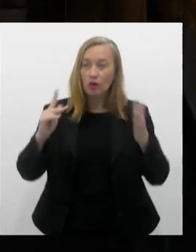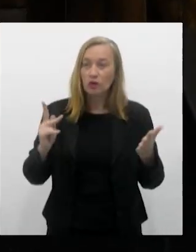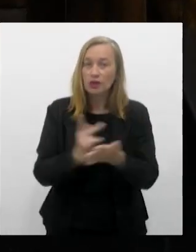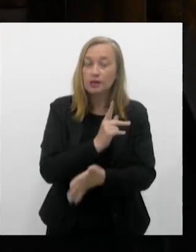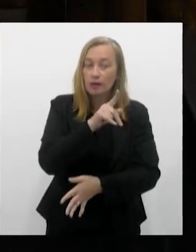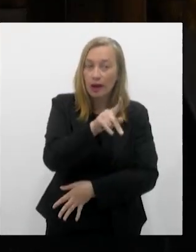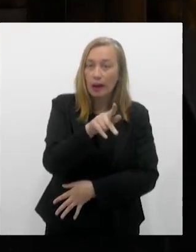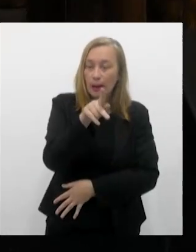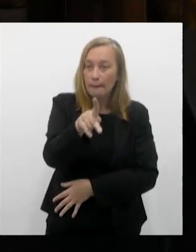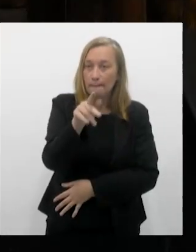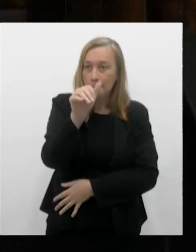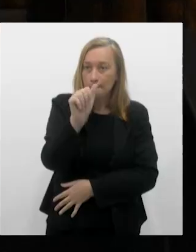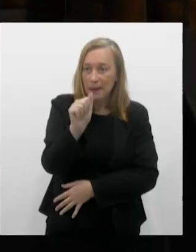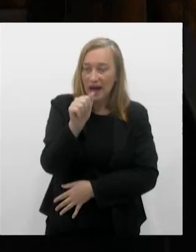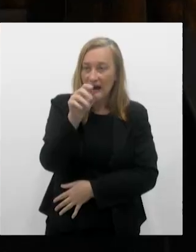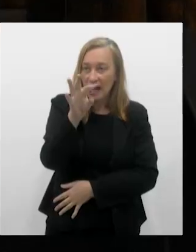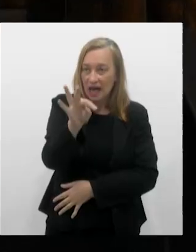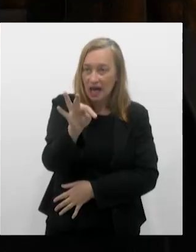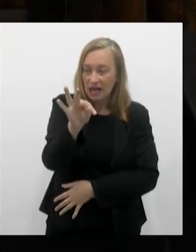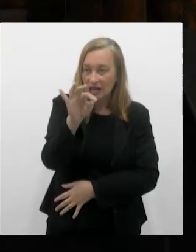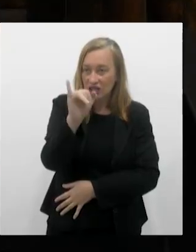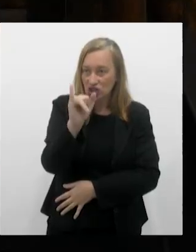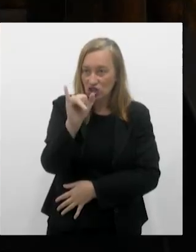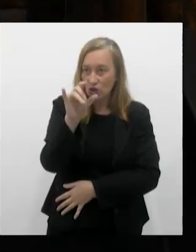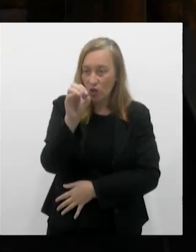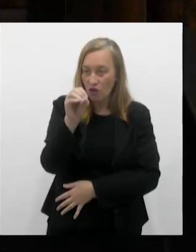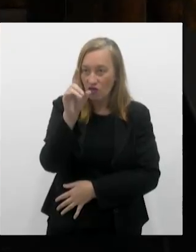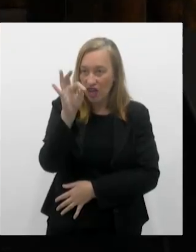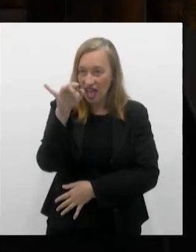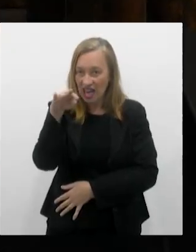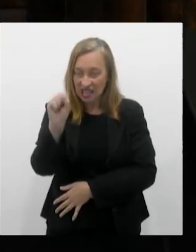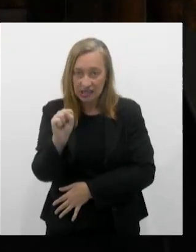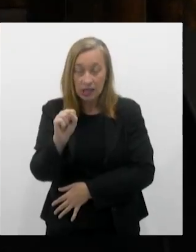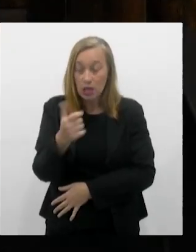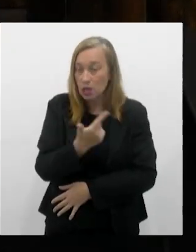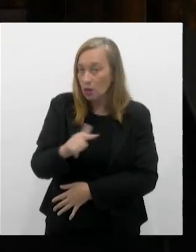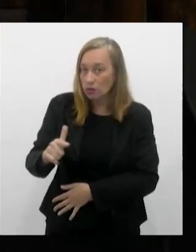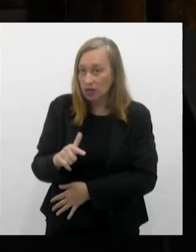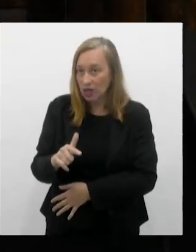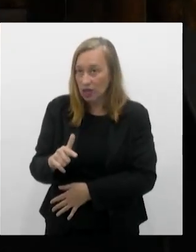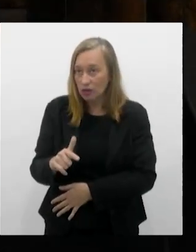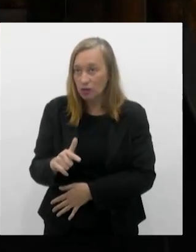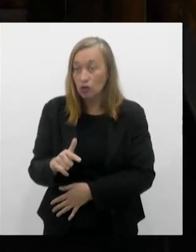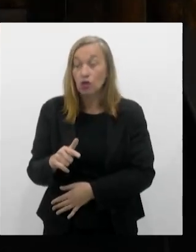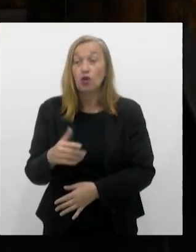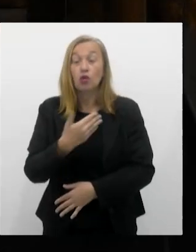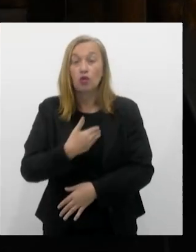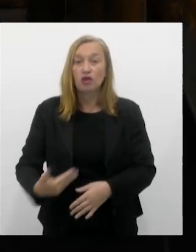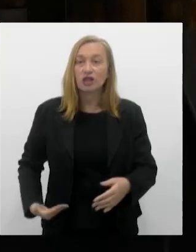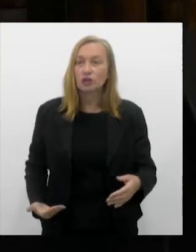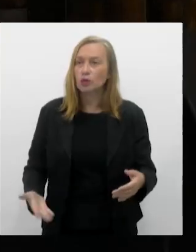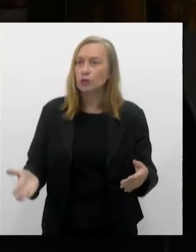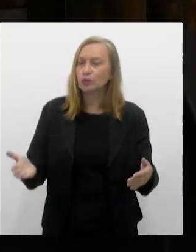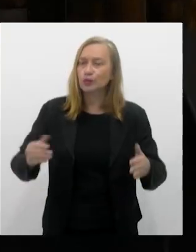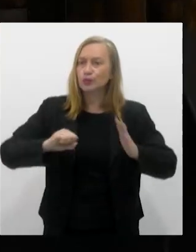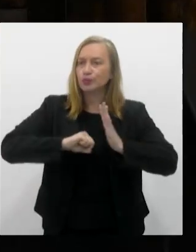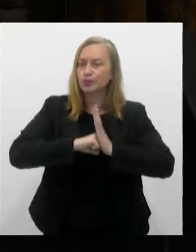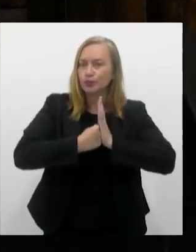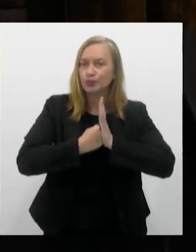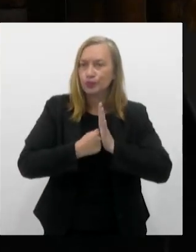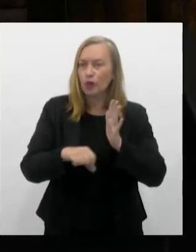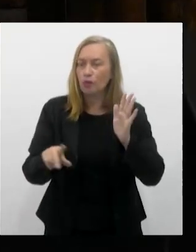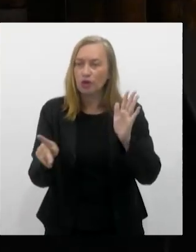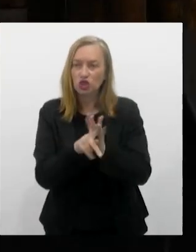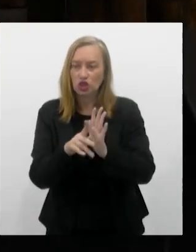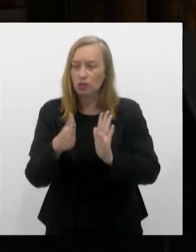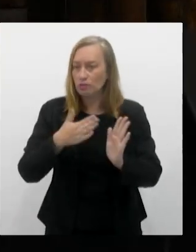Alferes, não tem. O governador vetou o projeto dessa casa, de minha